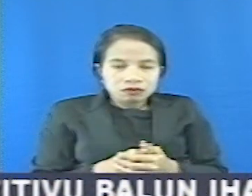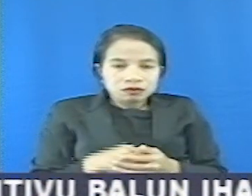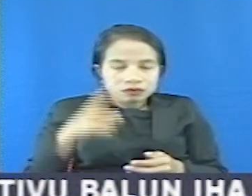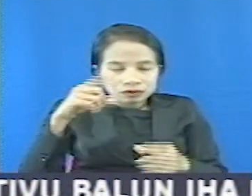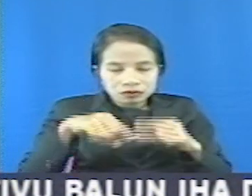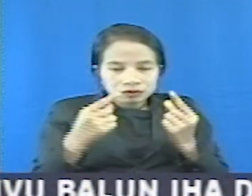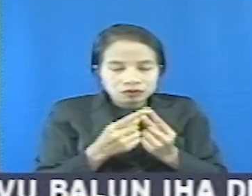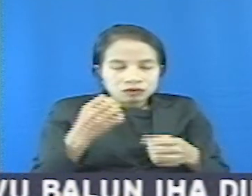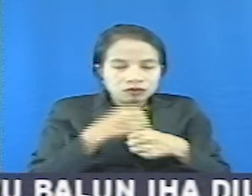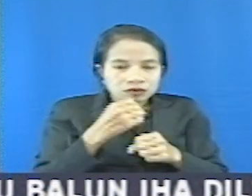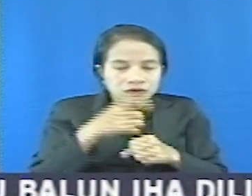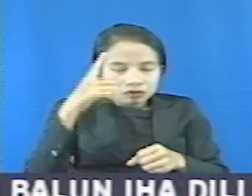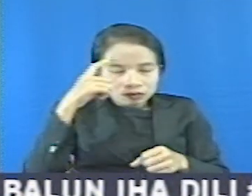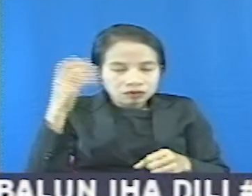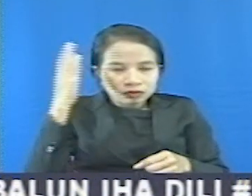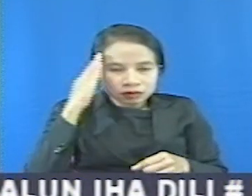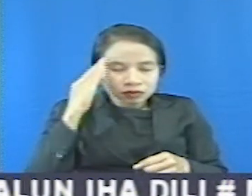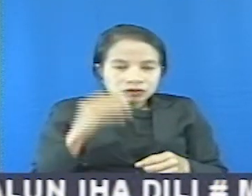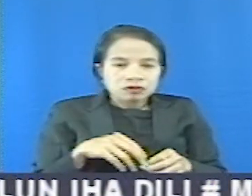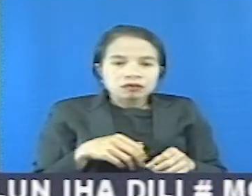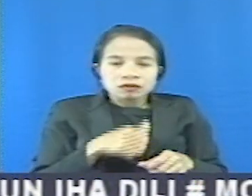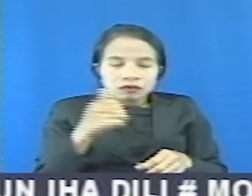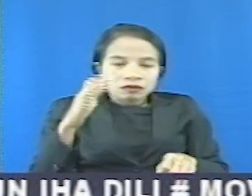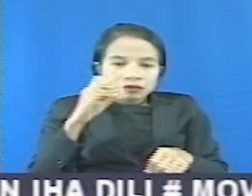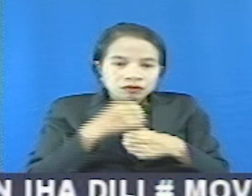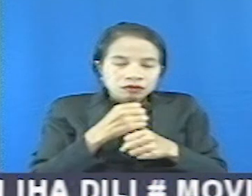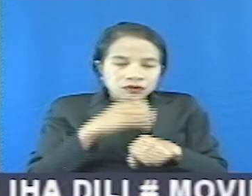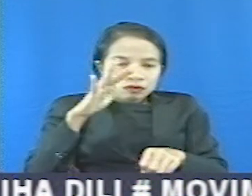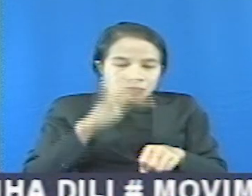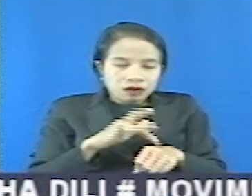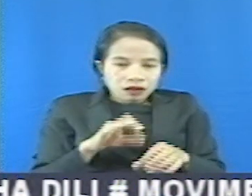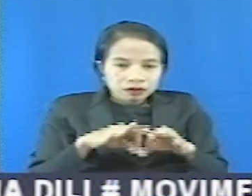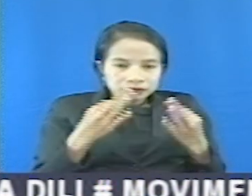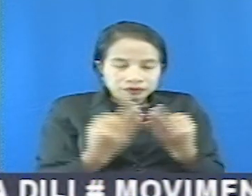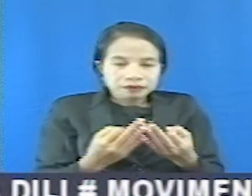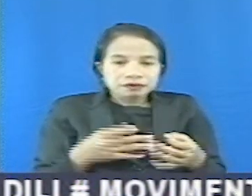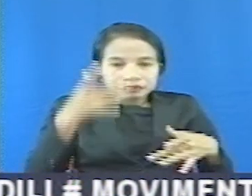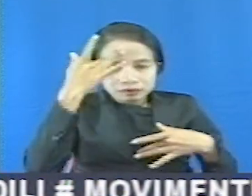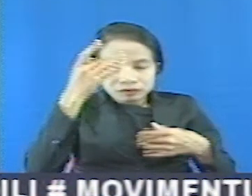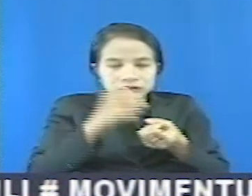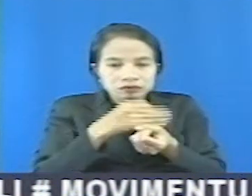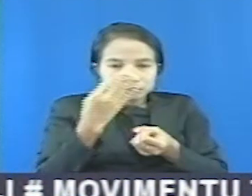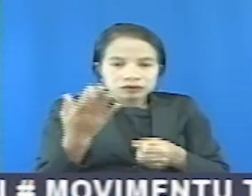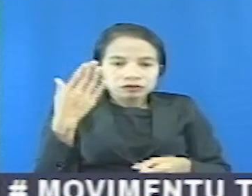desconfia cidadão balun halo class contacto ho família positivo balun iha dili.